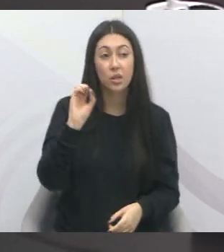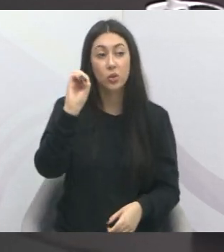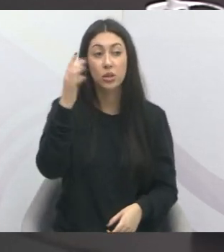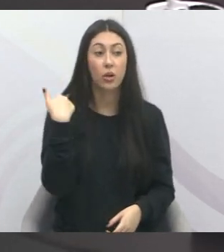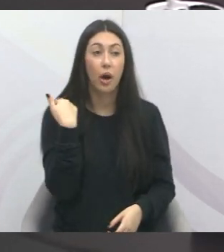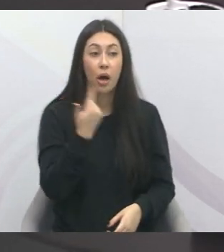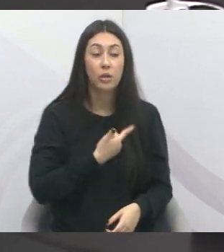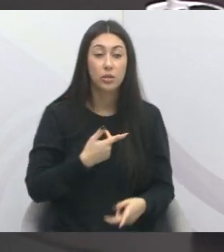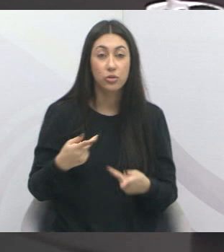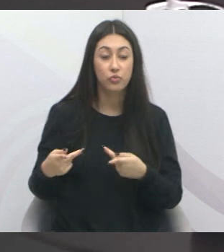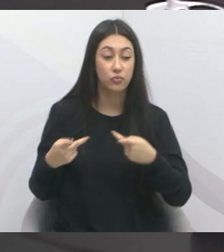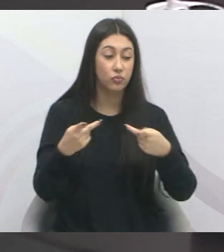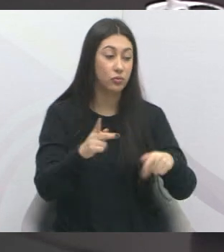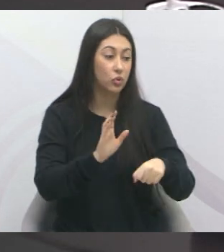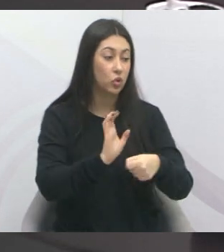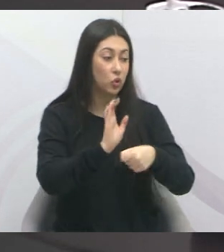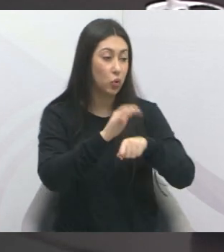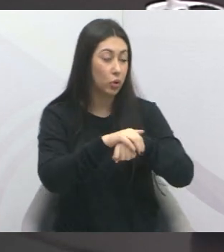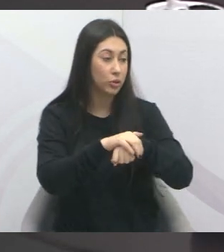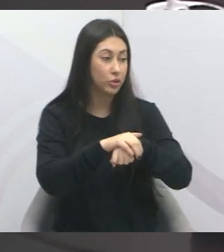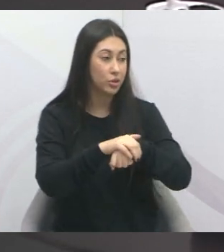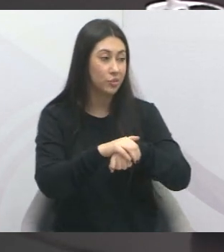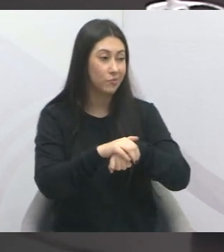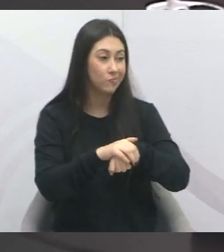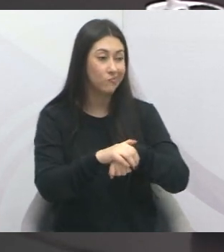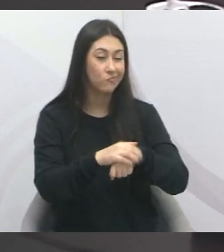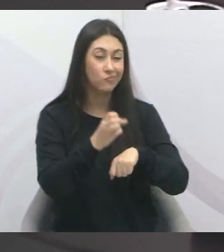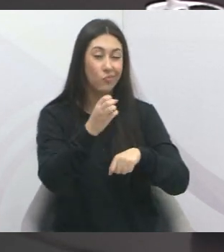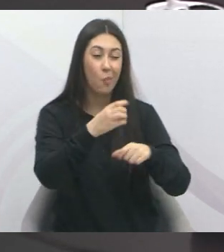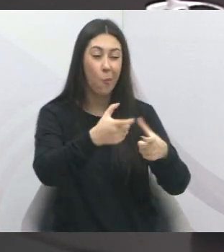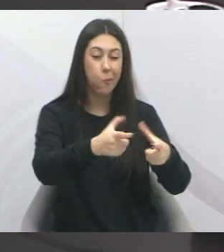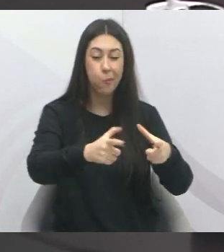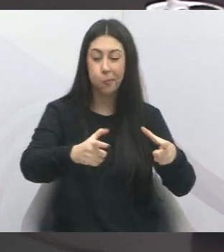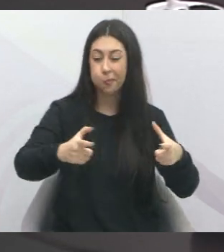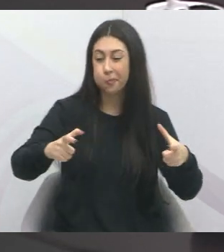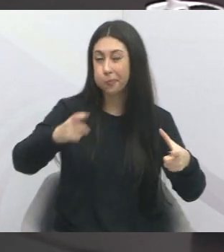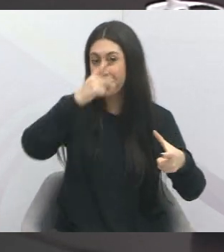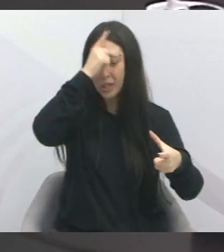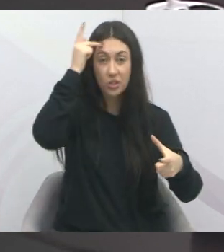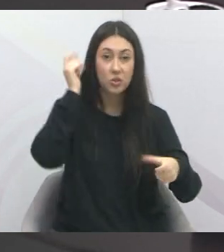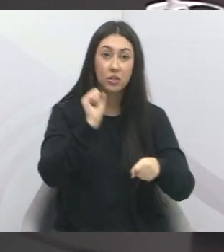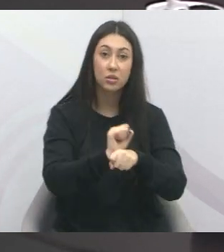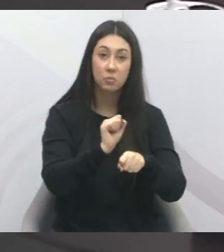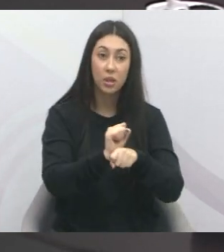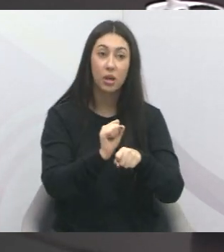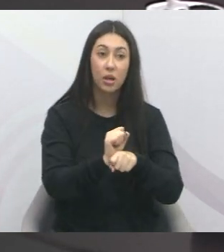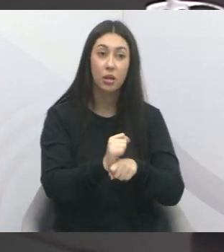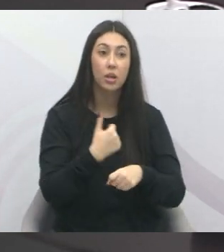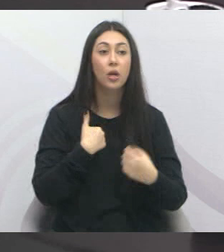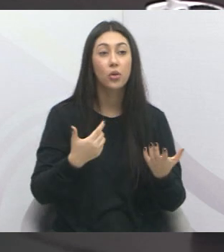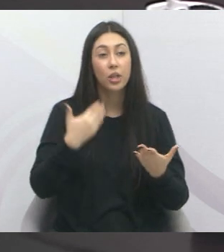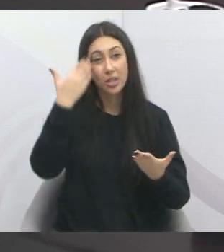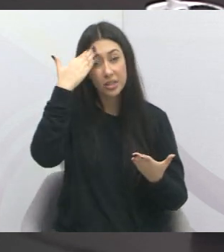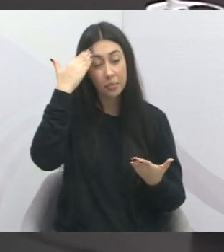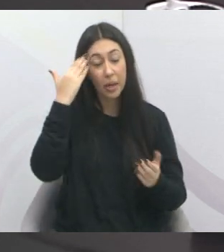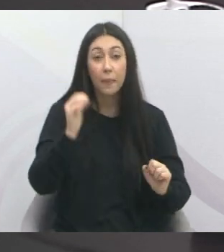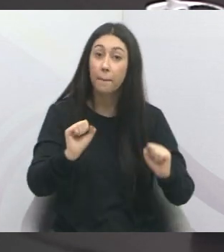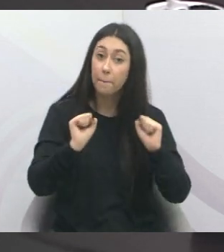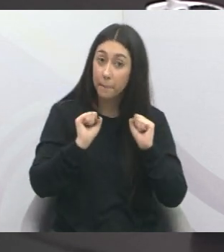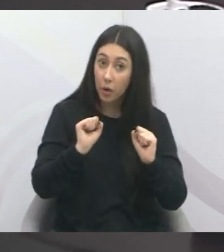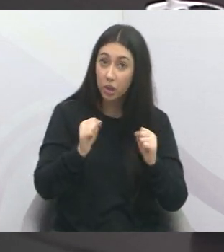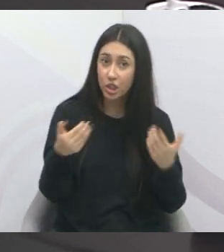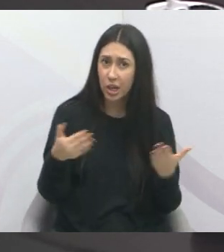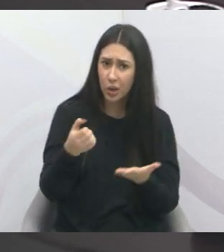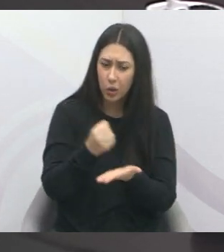gente estar indo ali na parte da noite, muitas pessoas ali para ser atendido, né? Então eu queria saber essa possibilidade, se existe nessa renovação